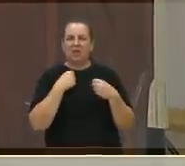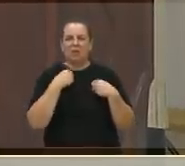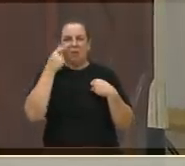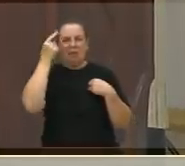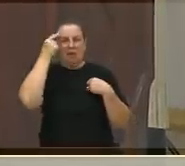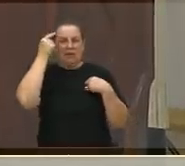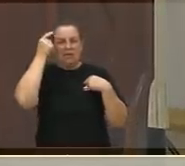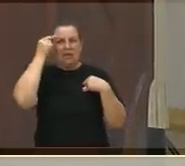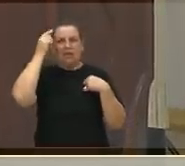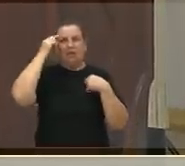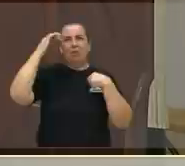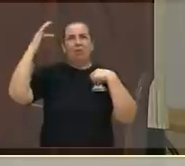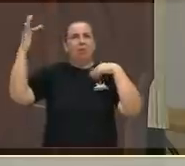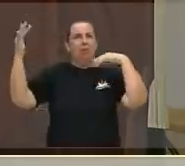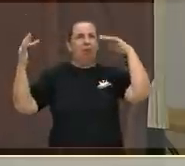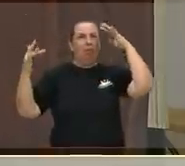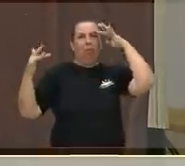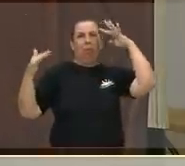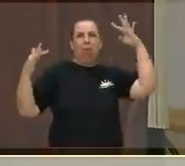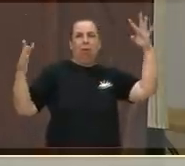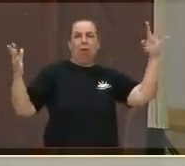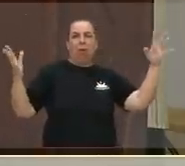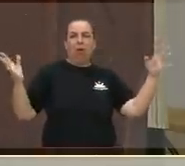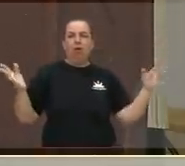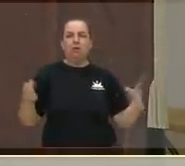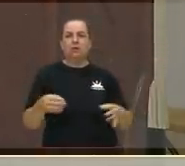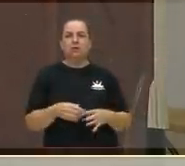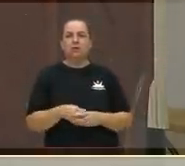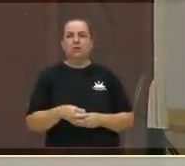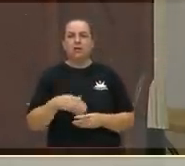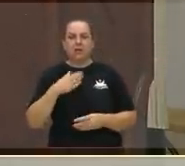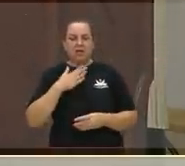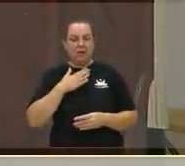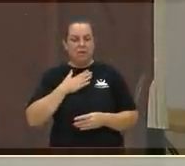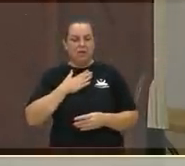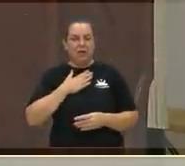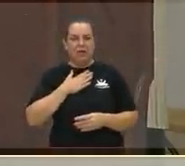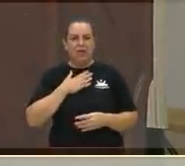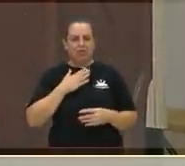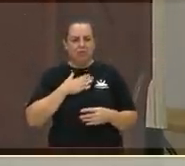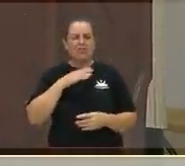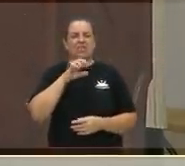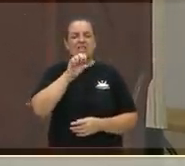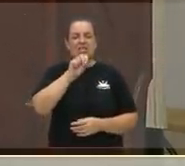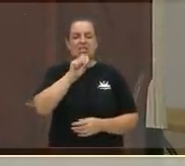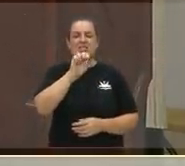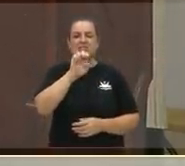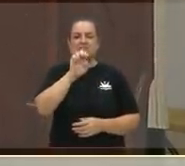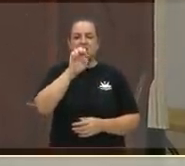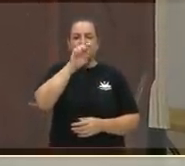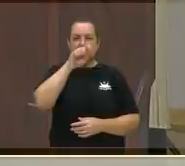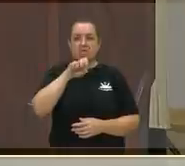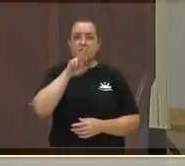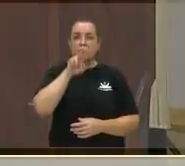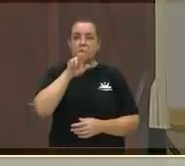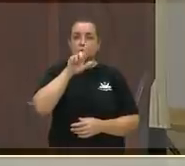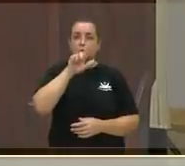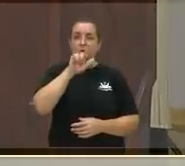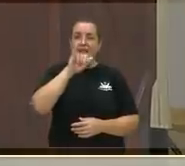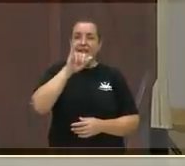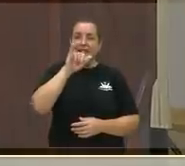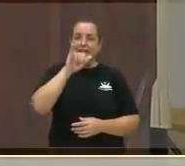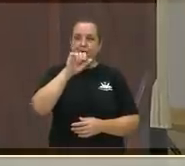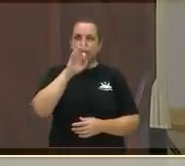levar pela fantasia na minha sexualidade existe luz de